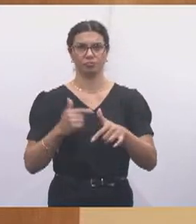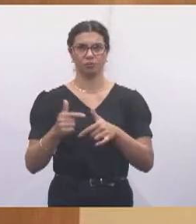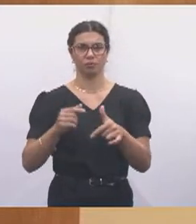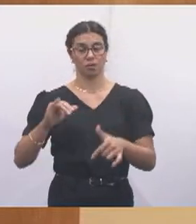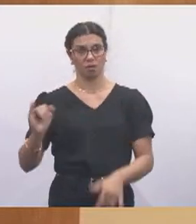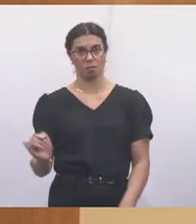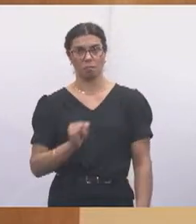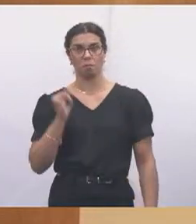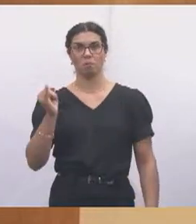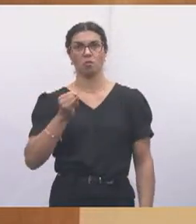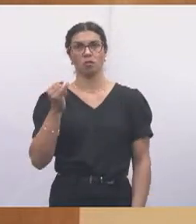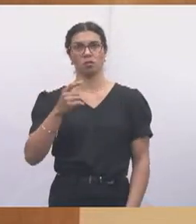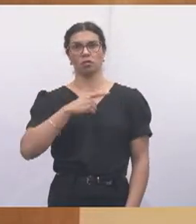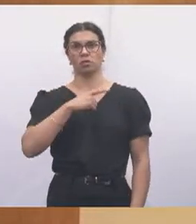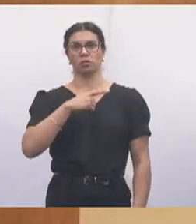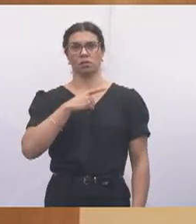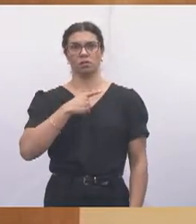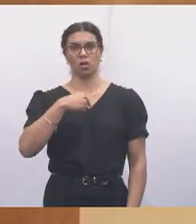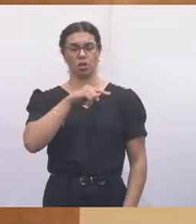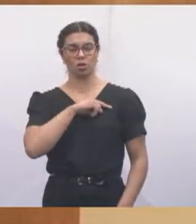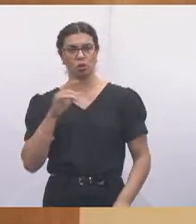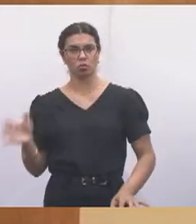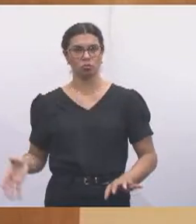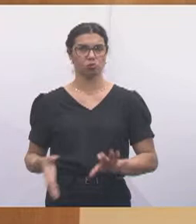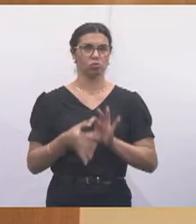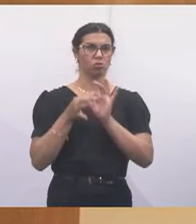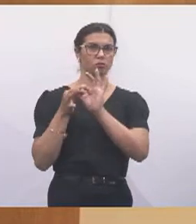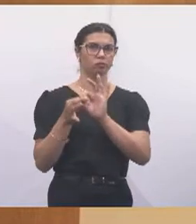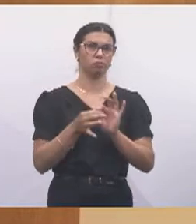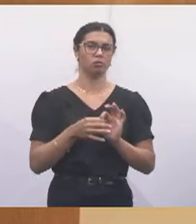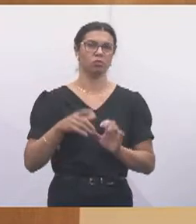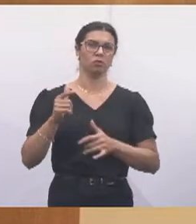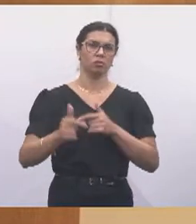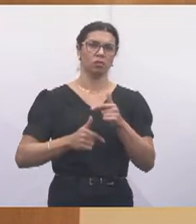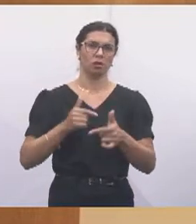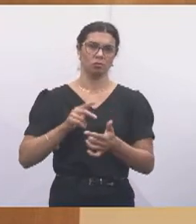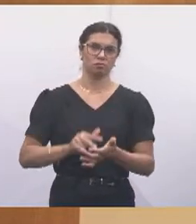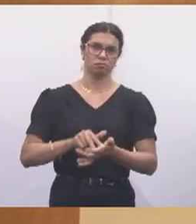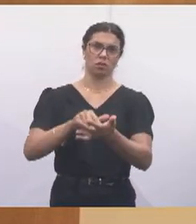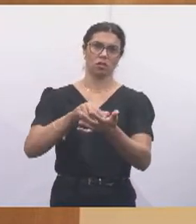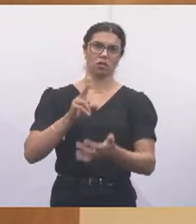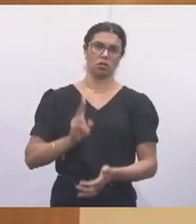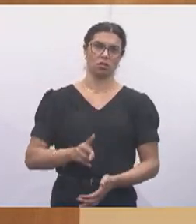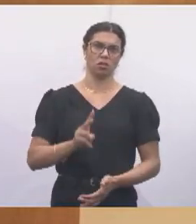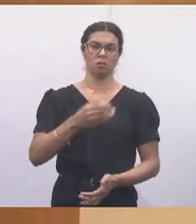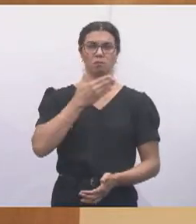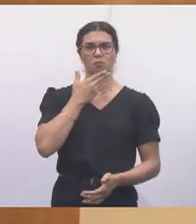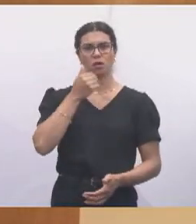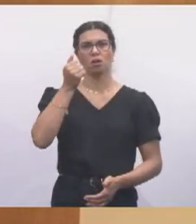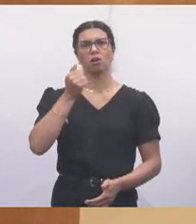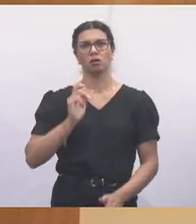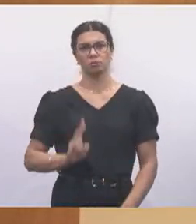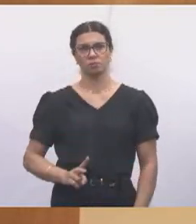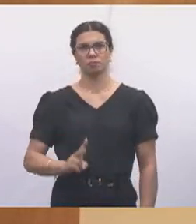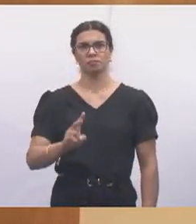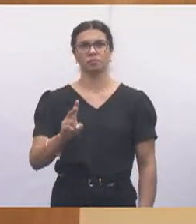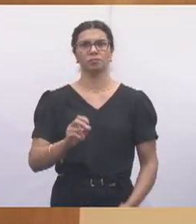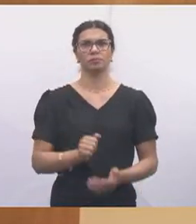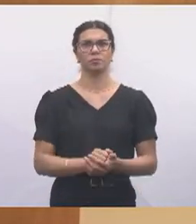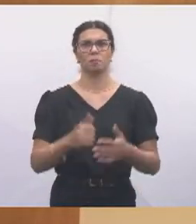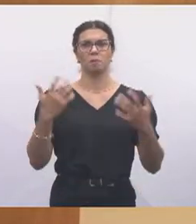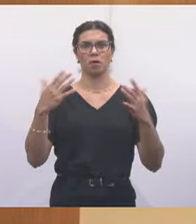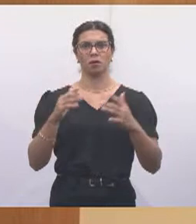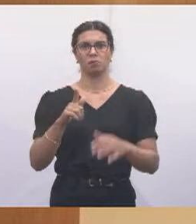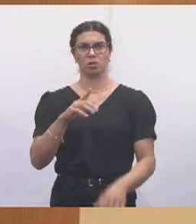importância, né, da gente trabalhar em conjunto, né, continuar firme para que a gente melhore cada vez mais. Então, parabenizo muito a